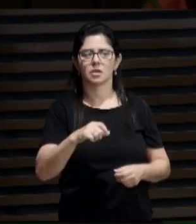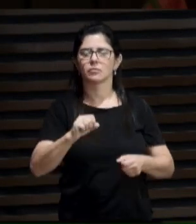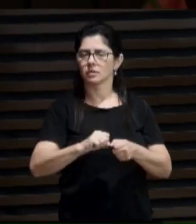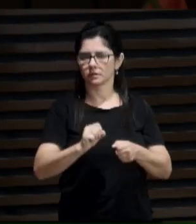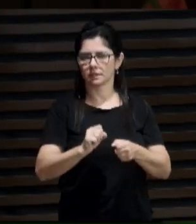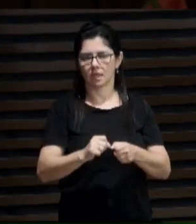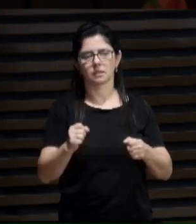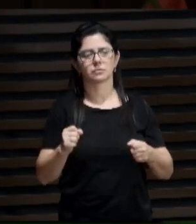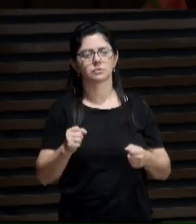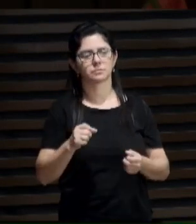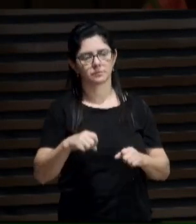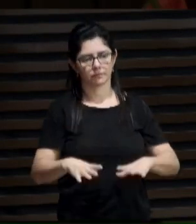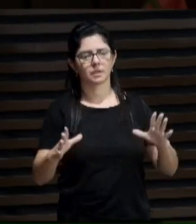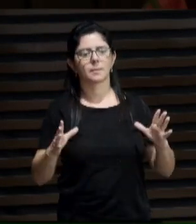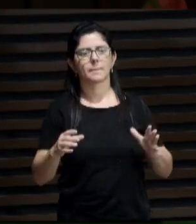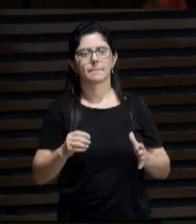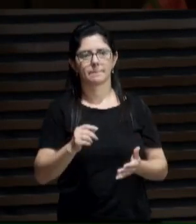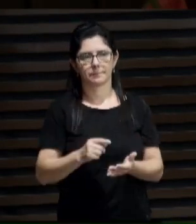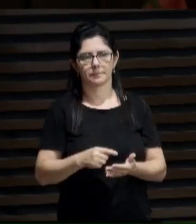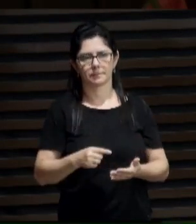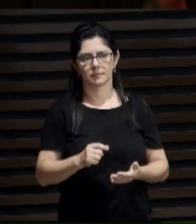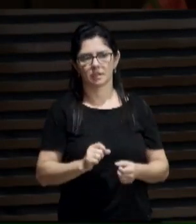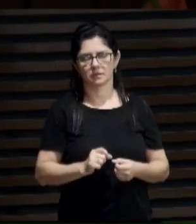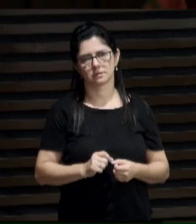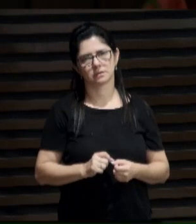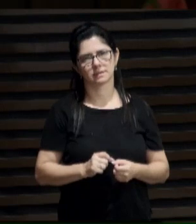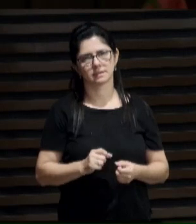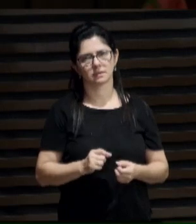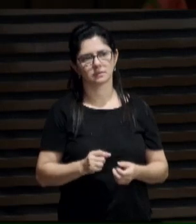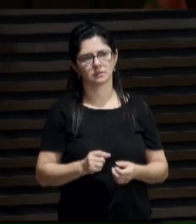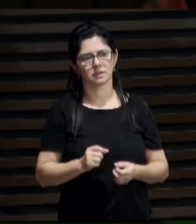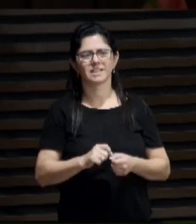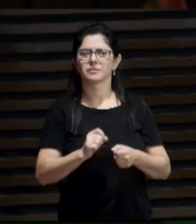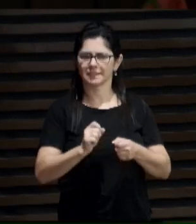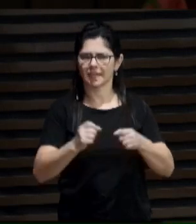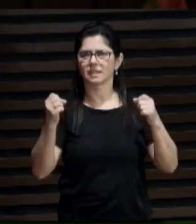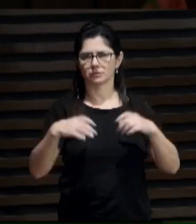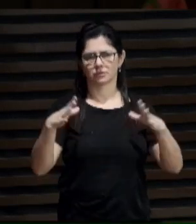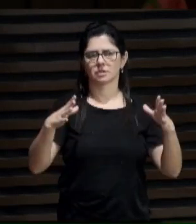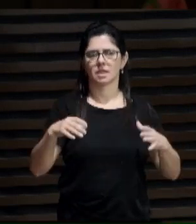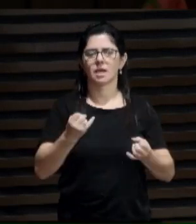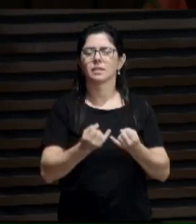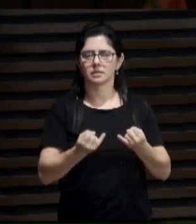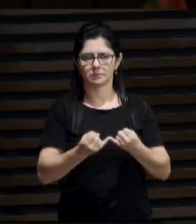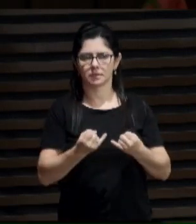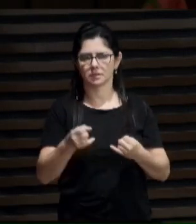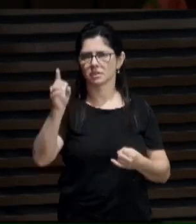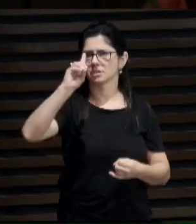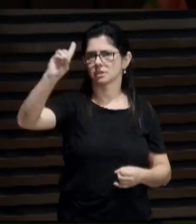verdadeiros adoradores. Eles foram criados à imagem de Deus, e no jardim do